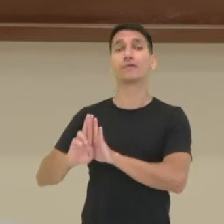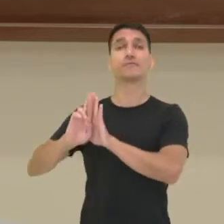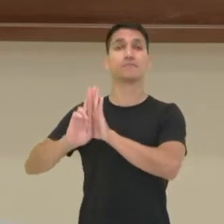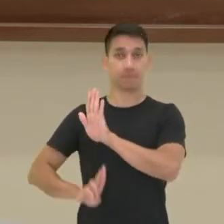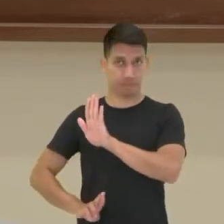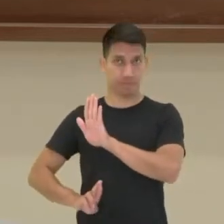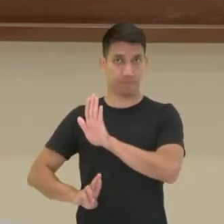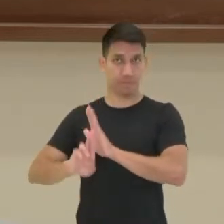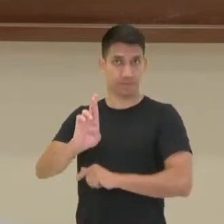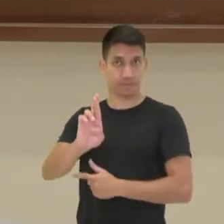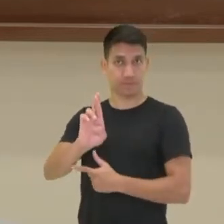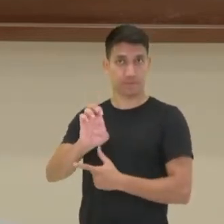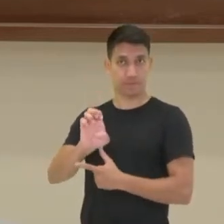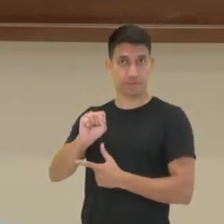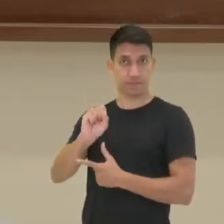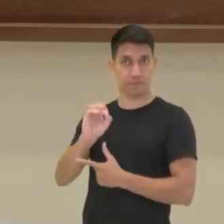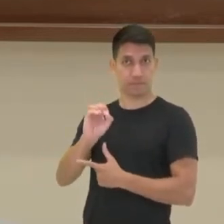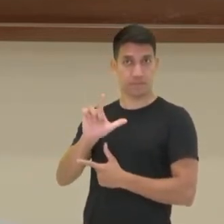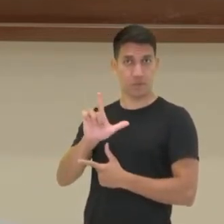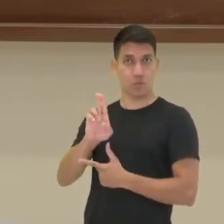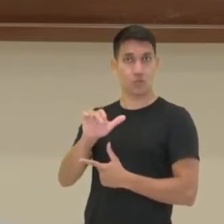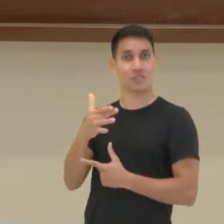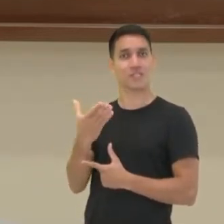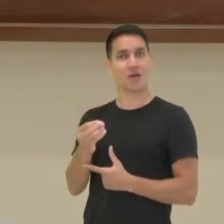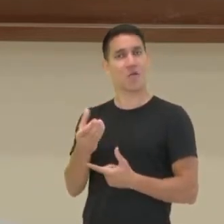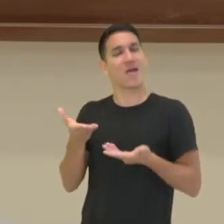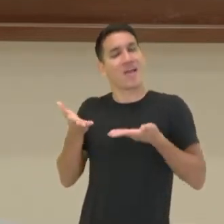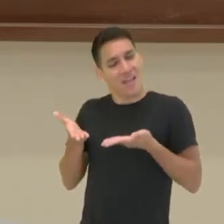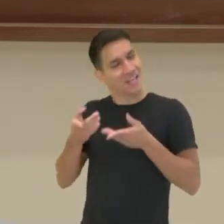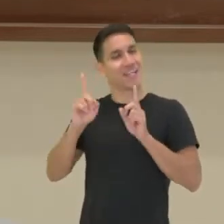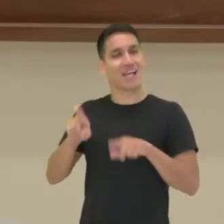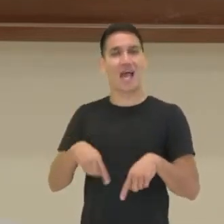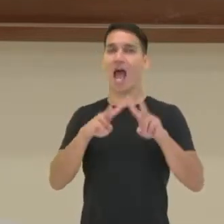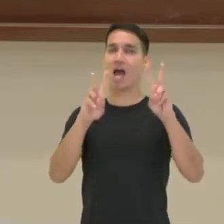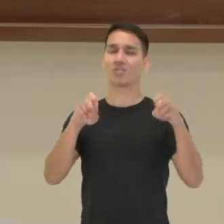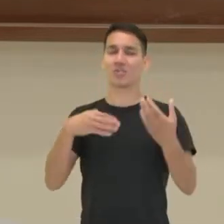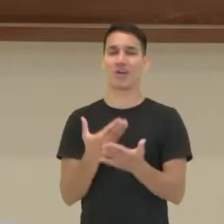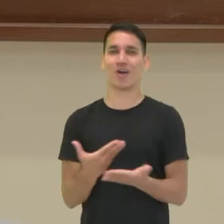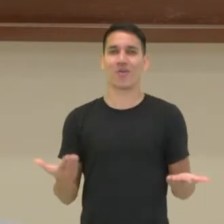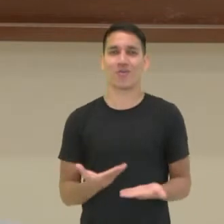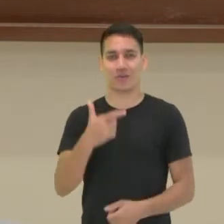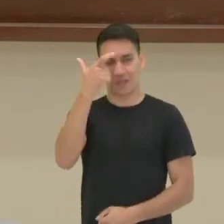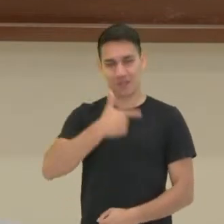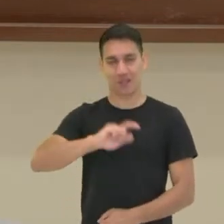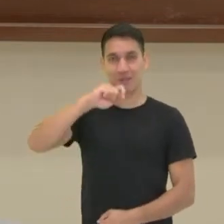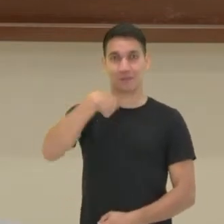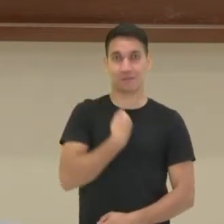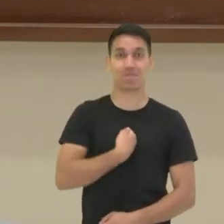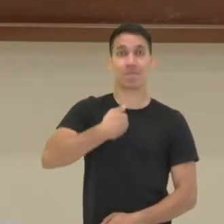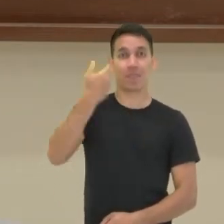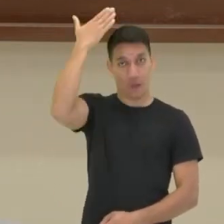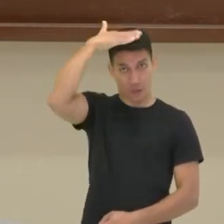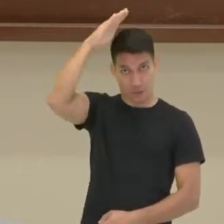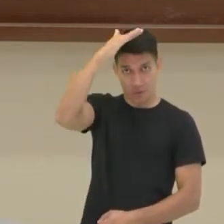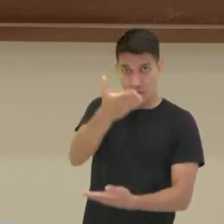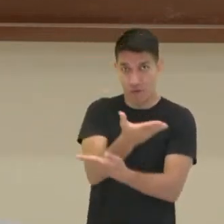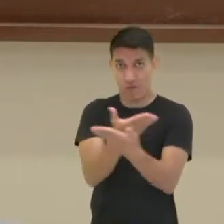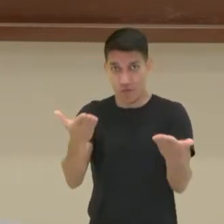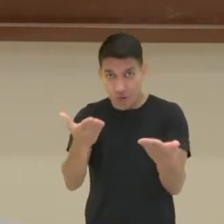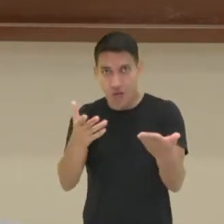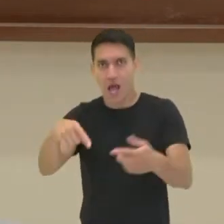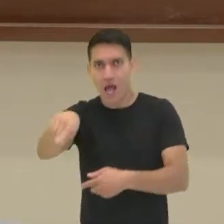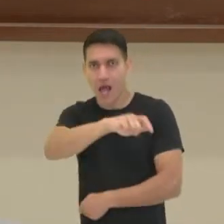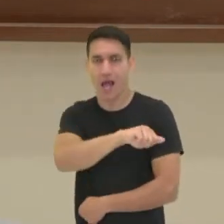resolução. E essa é a nossa aula hoje. Então eu, professor Adriano, vocês aí,